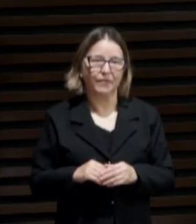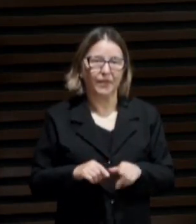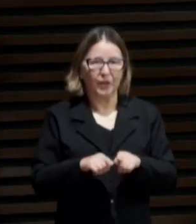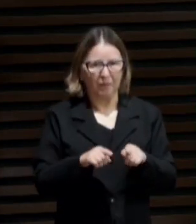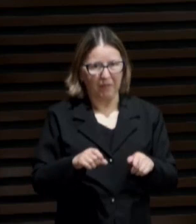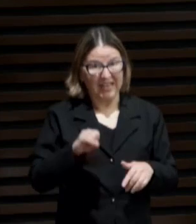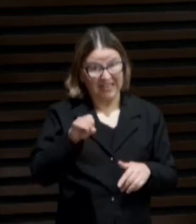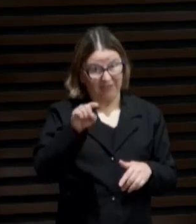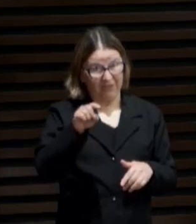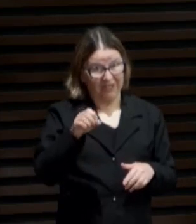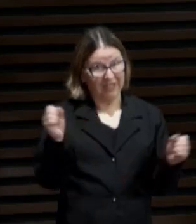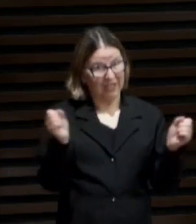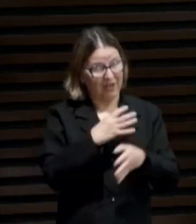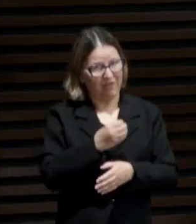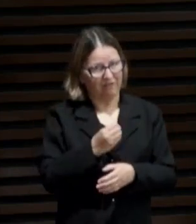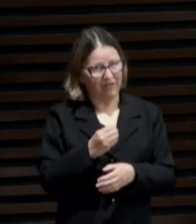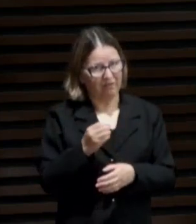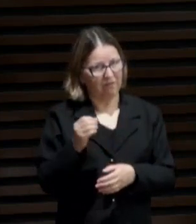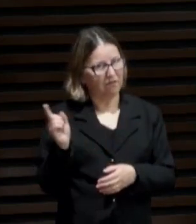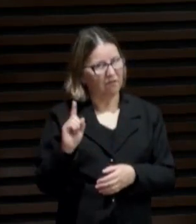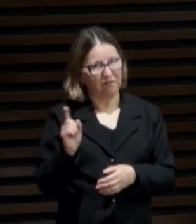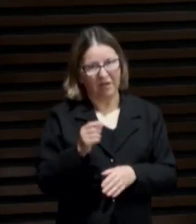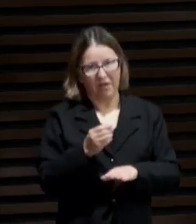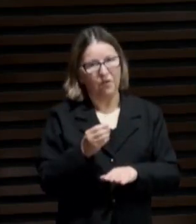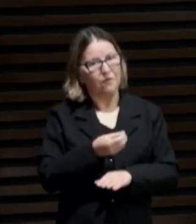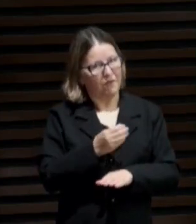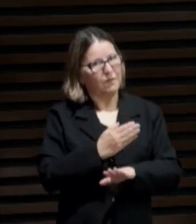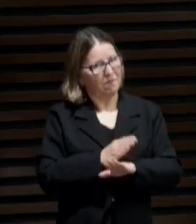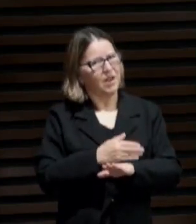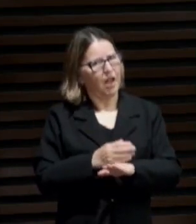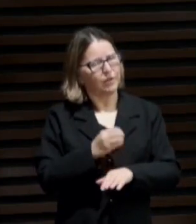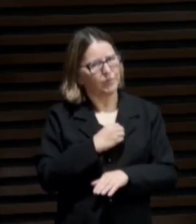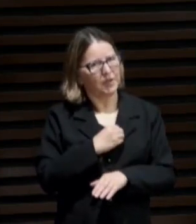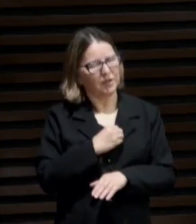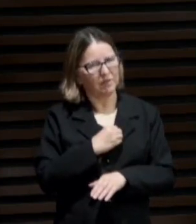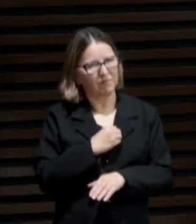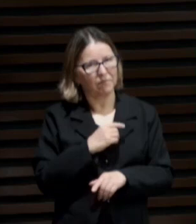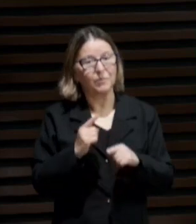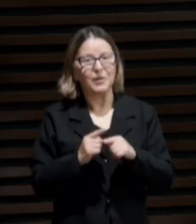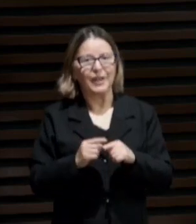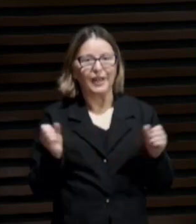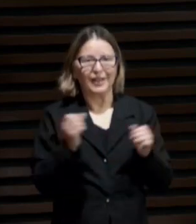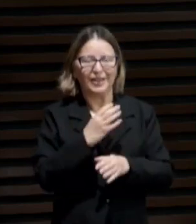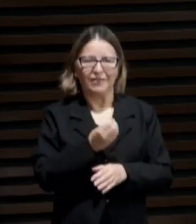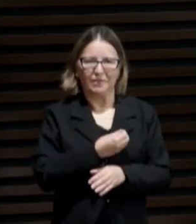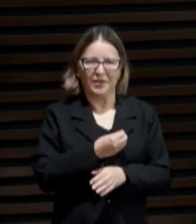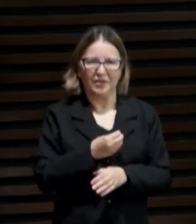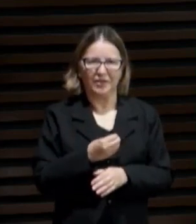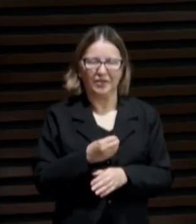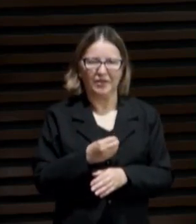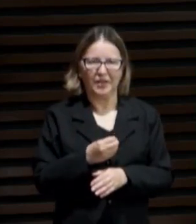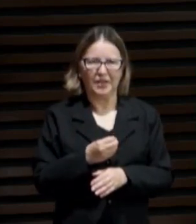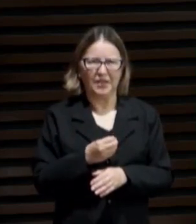prática do pecado. Se você vive na prática do pecado, você não é uma nova criatura. A nova criatura, ele tem asco pelo